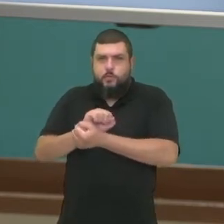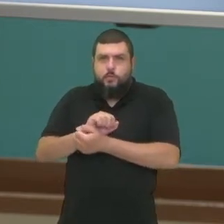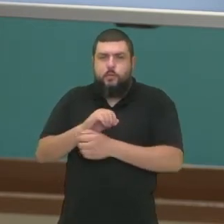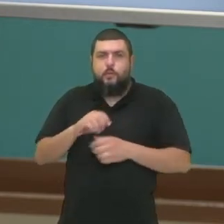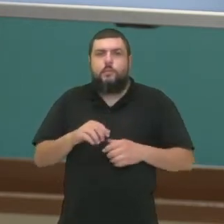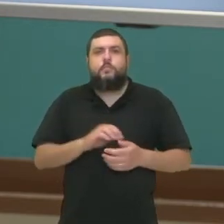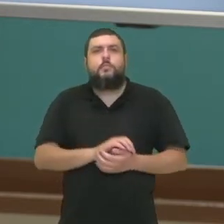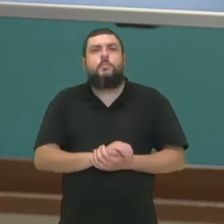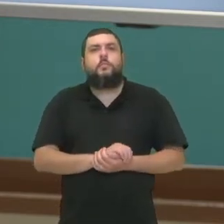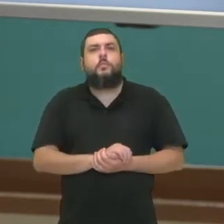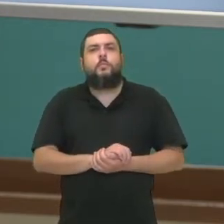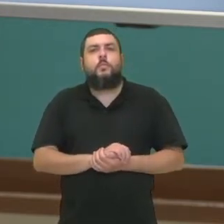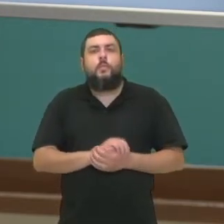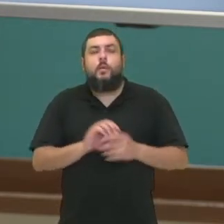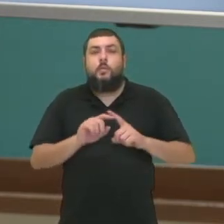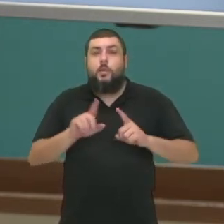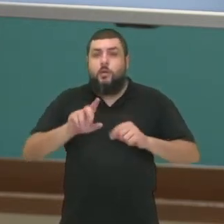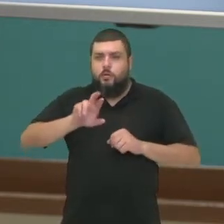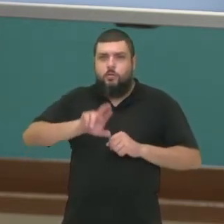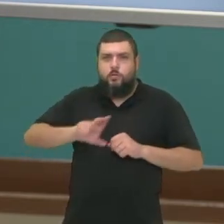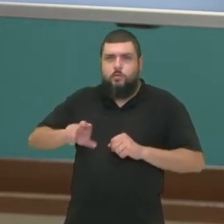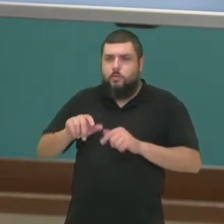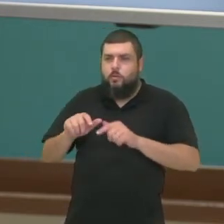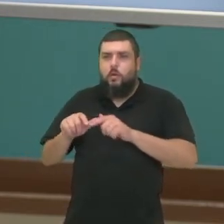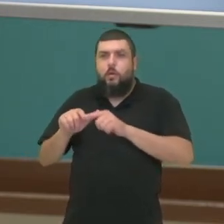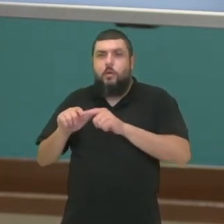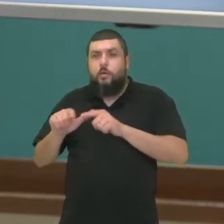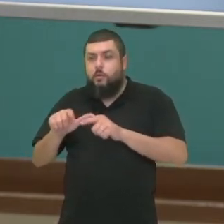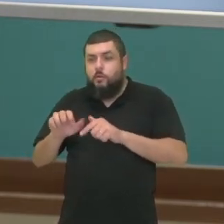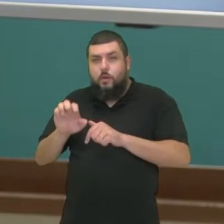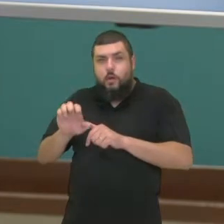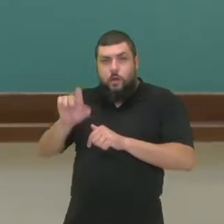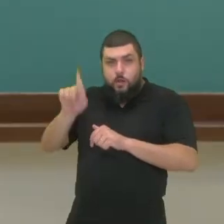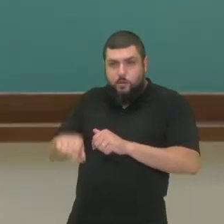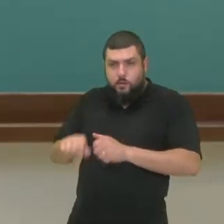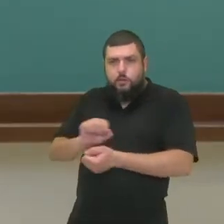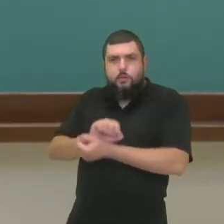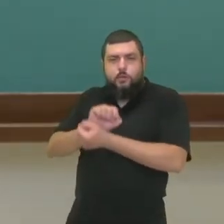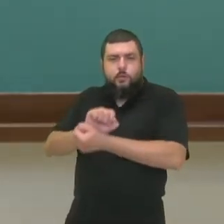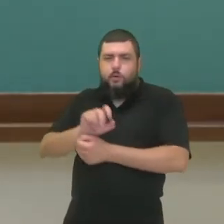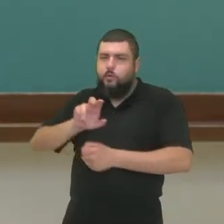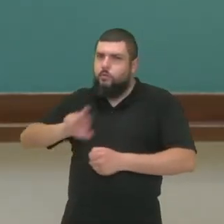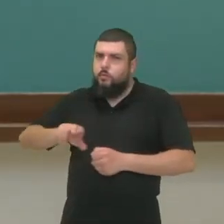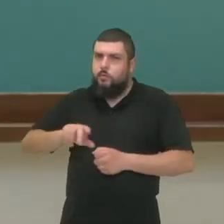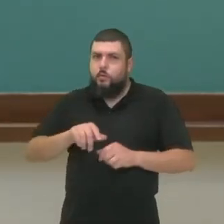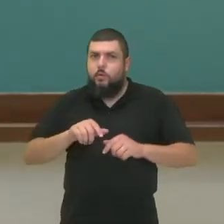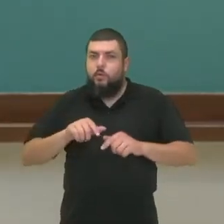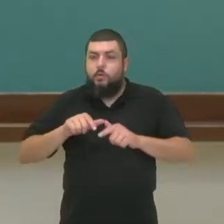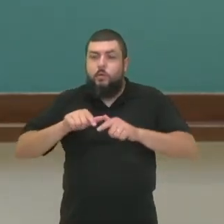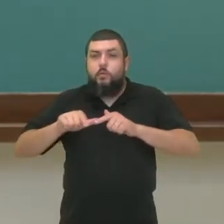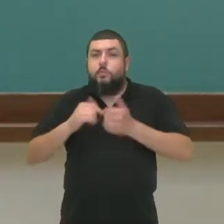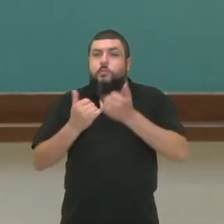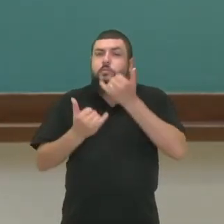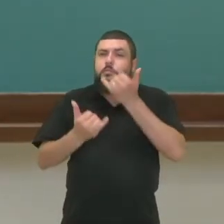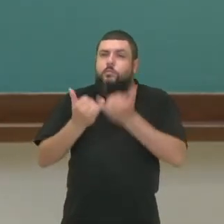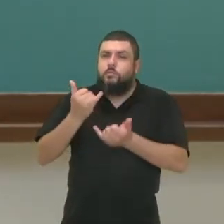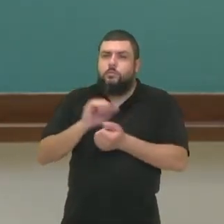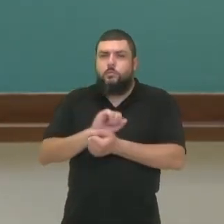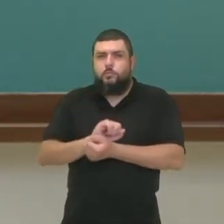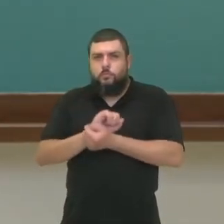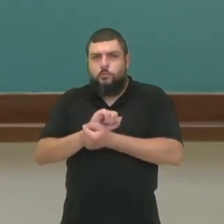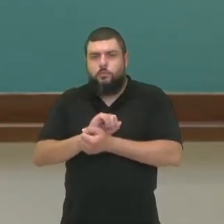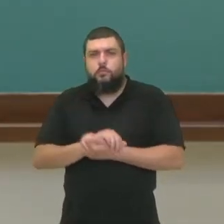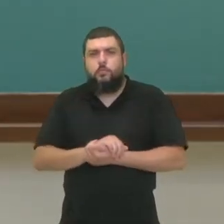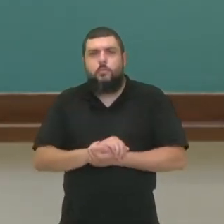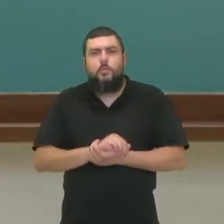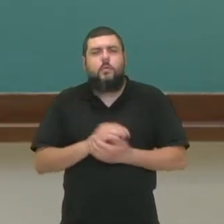semelhante à escravidão, mas não trabalho escravo. Ou seja, o tema, o termo, o conceito atual de